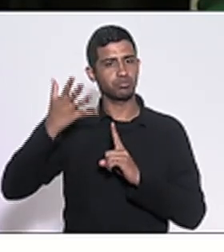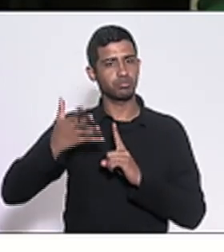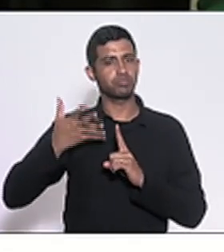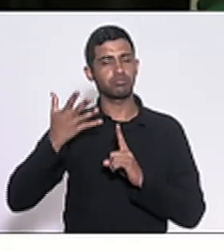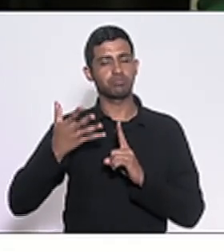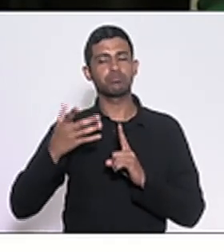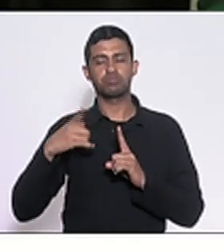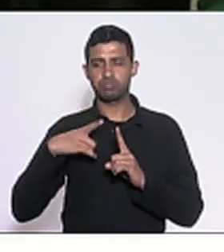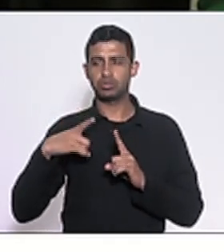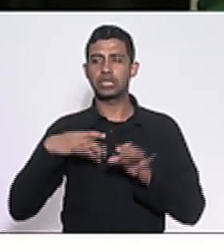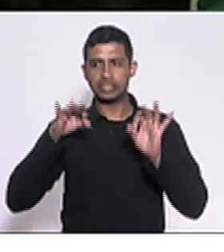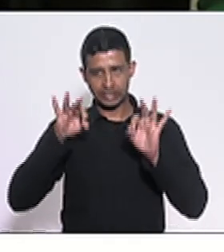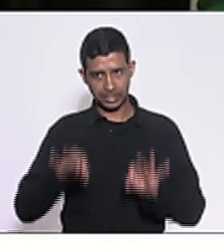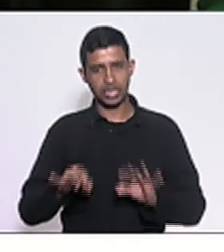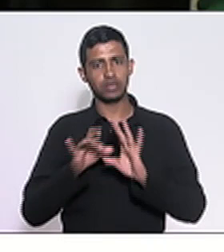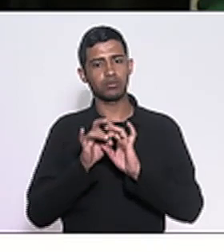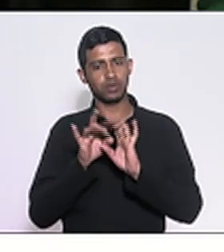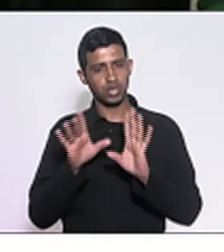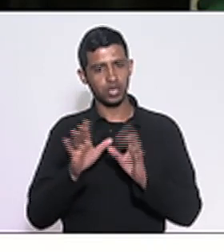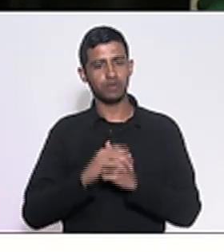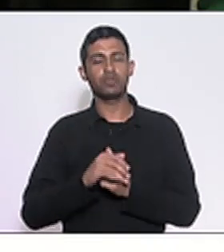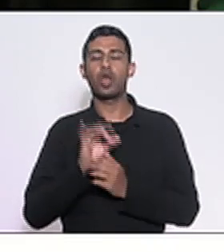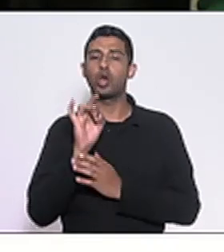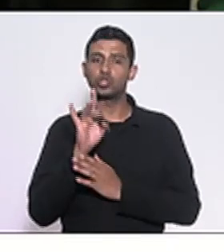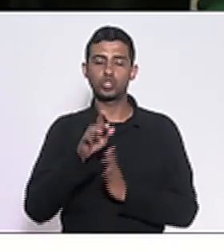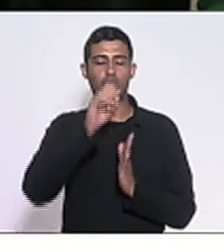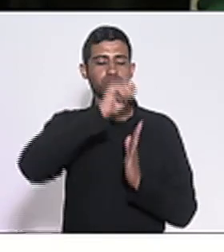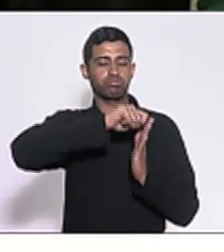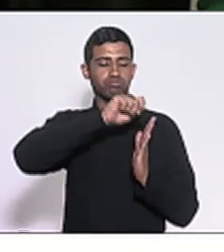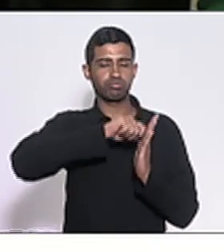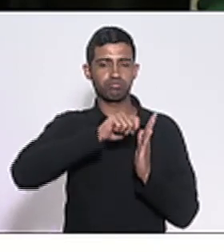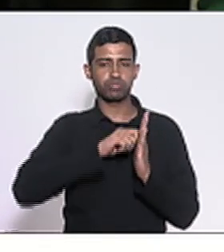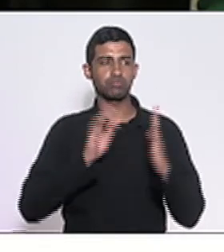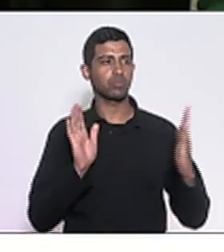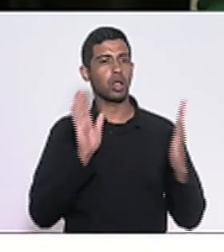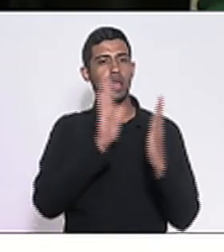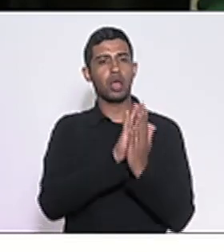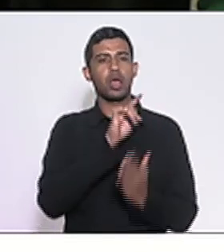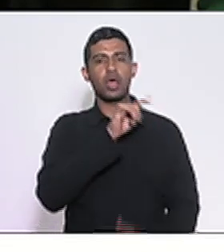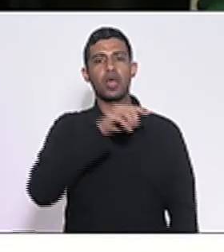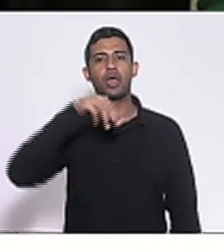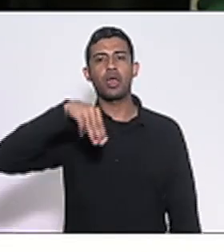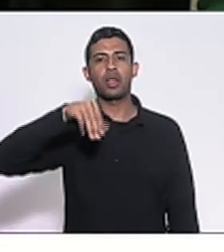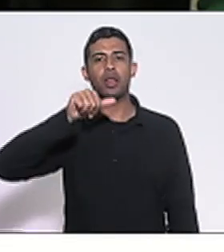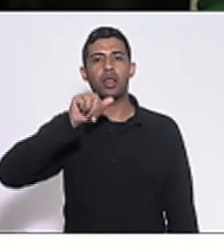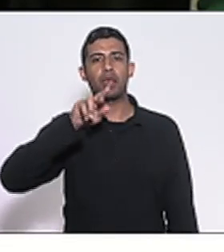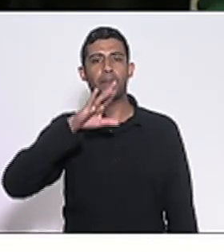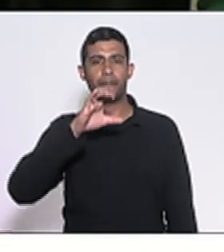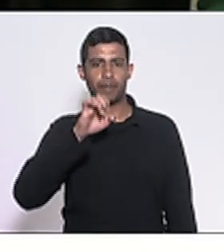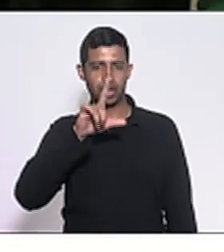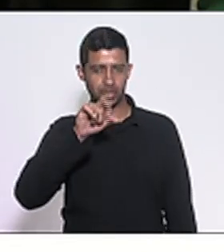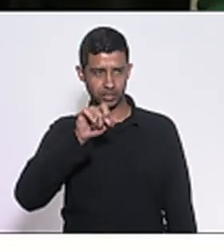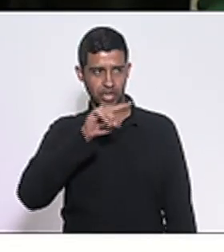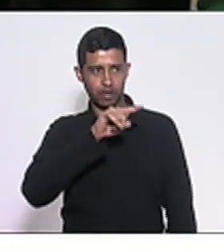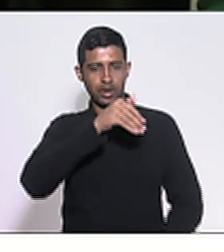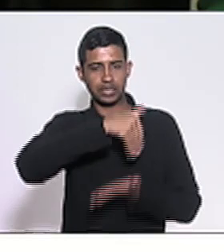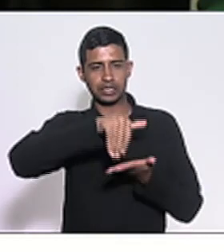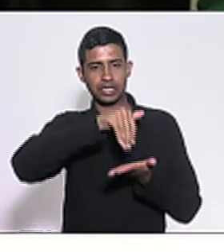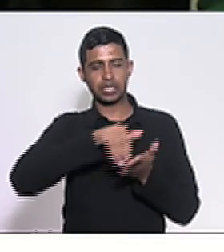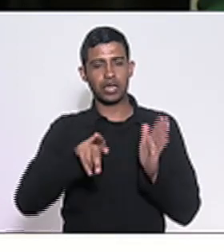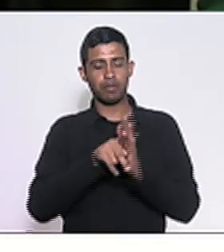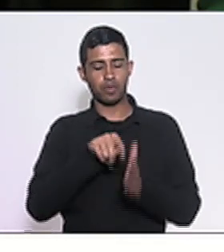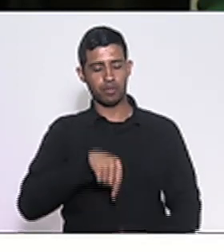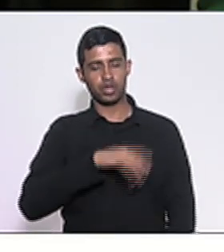será garantida. Só peço que faça o registro junto ao Marcelo, que está ali com uma pranchetinha, que é o secretário da comissão. Qualquer